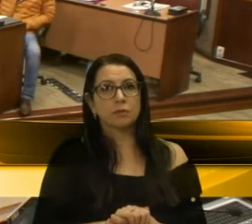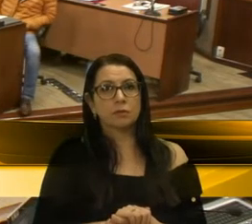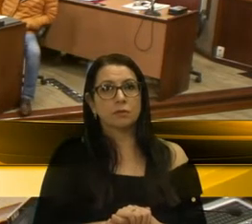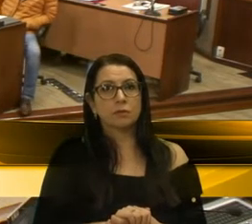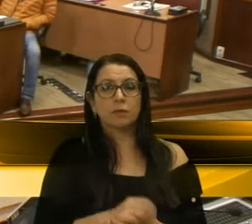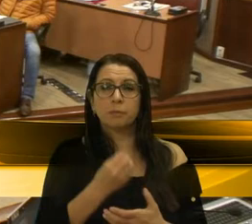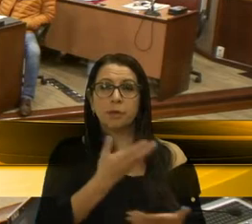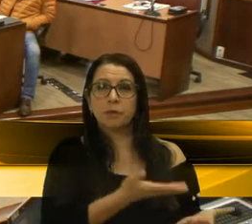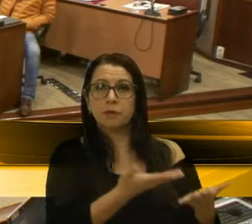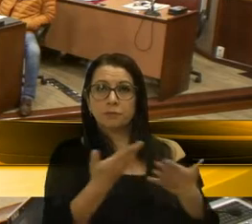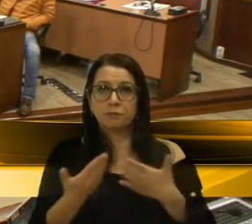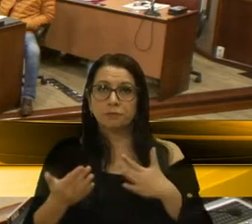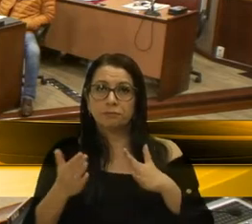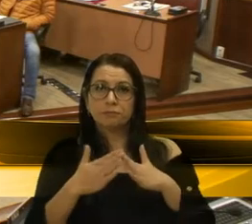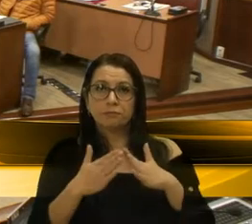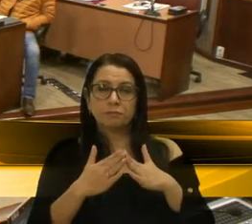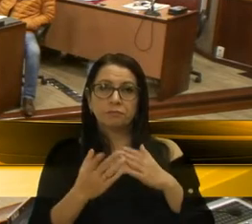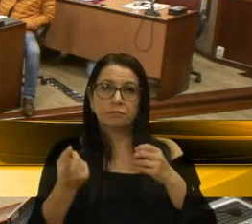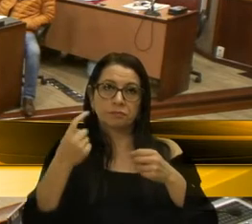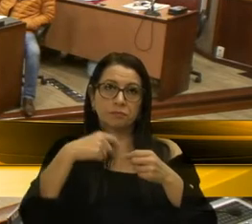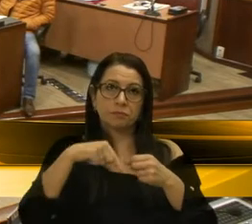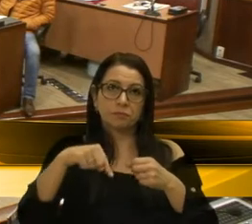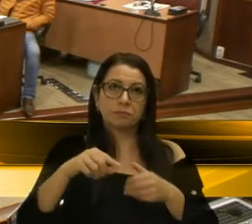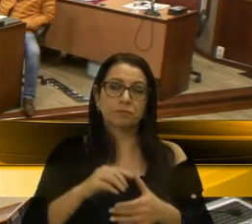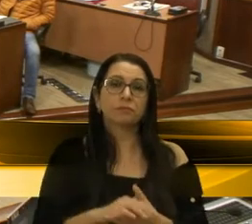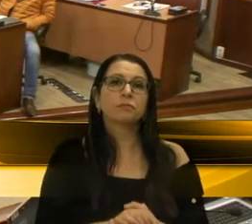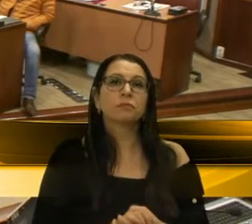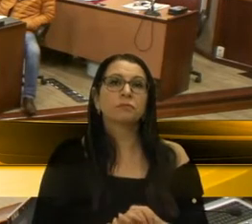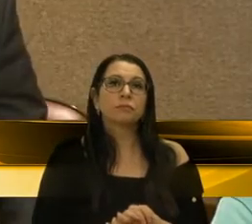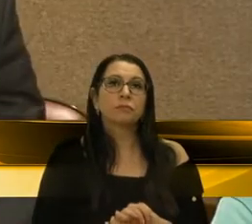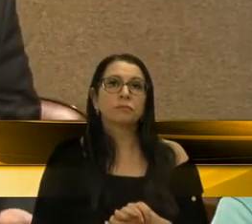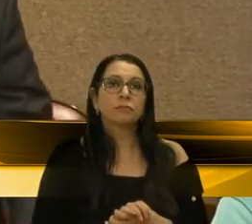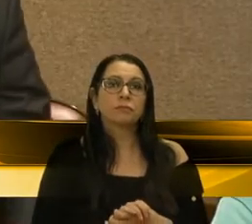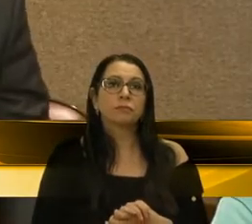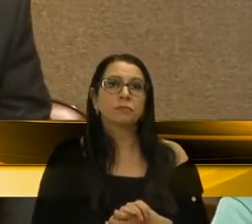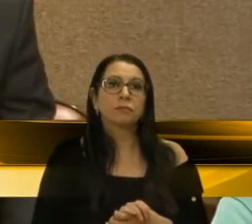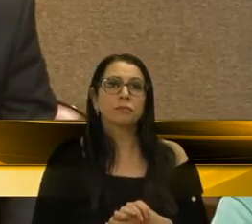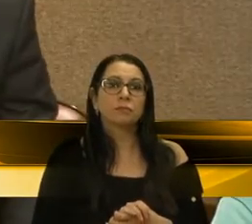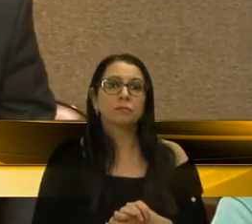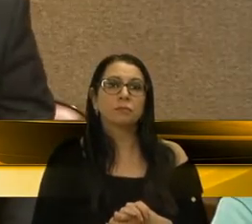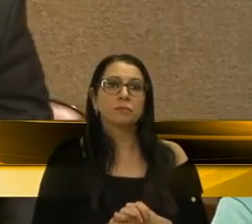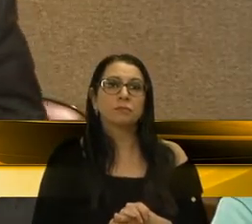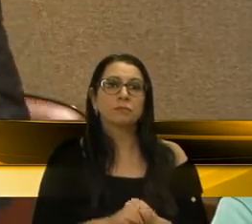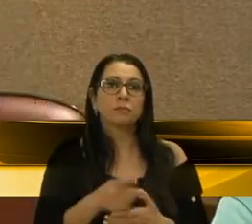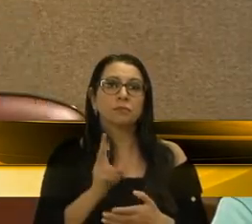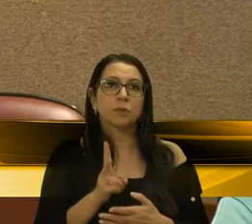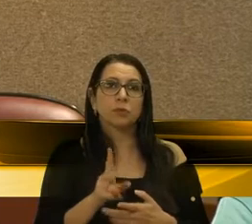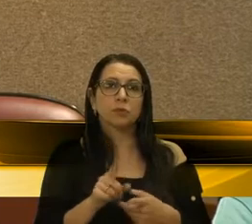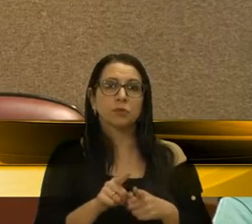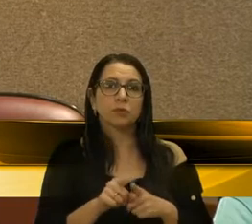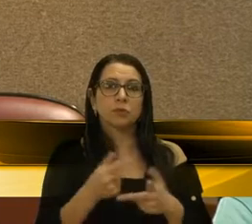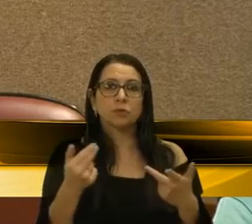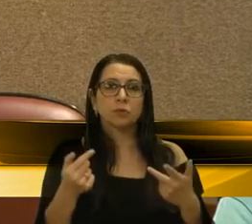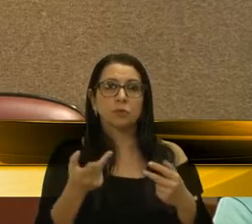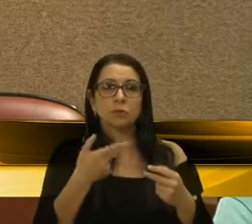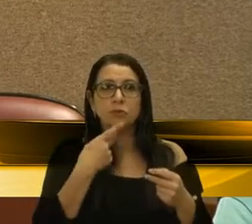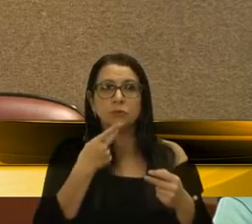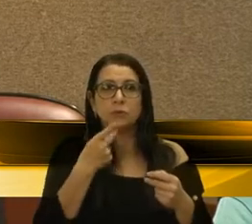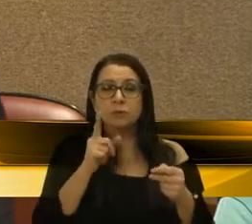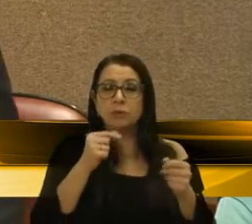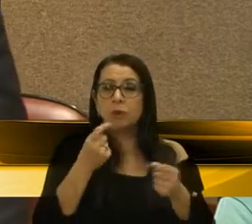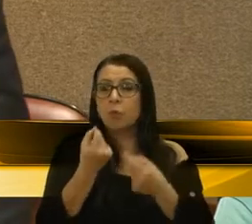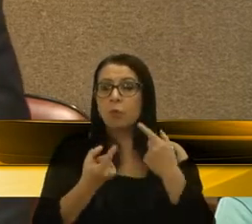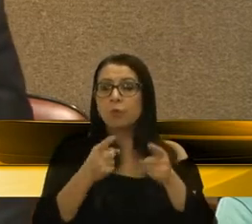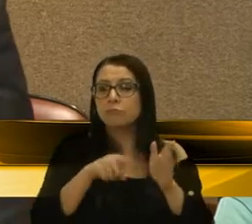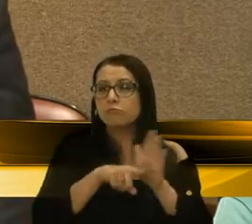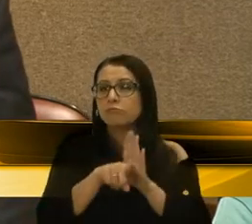bem-vindo aqui à nossa casa, de volta à nossa casa. Mas, ouvindo os colegas, eu gostaria de fazer alguns questionamentos.